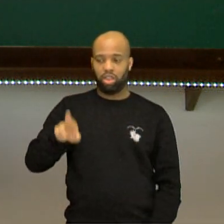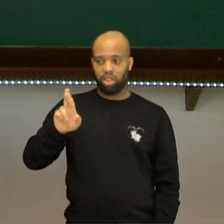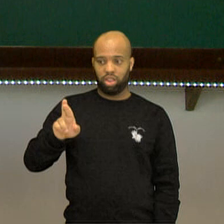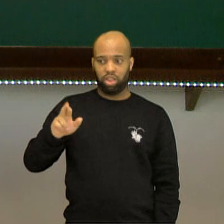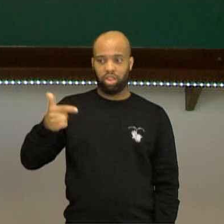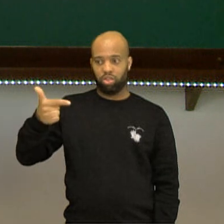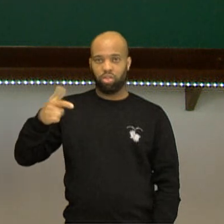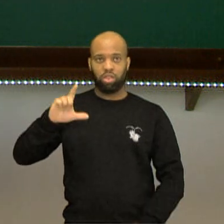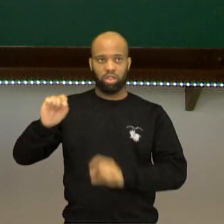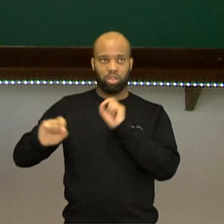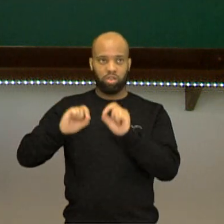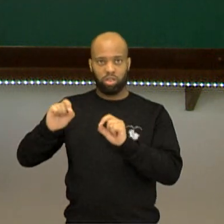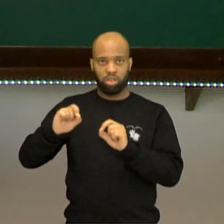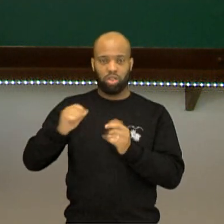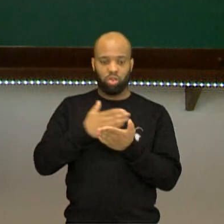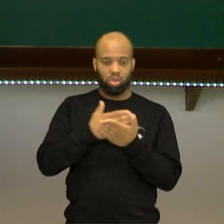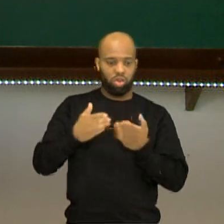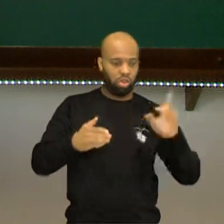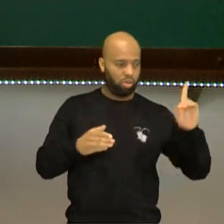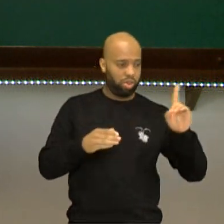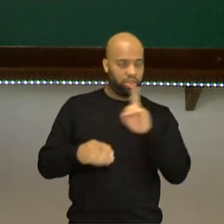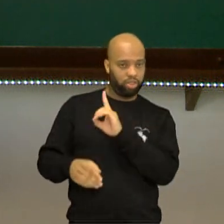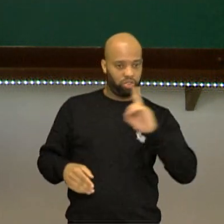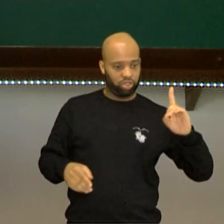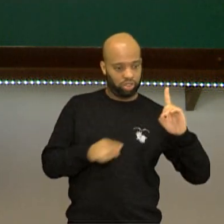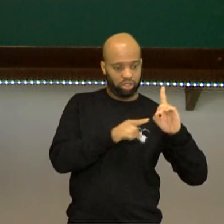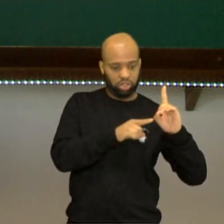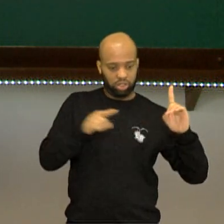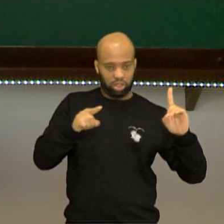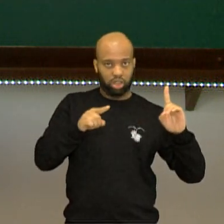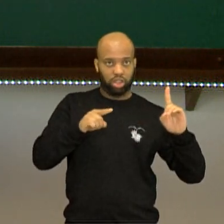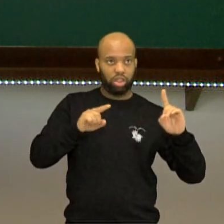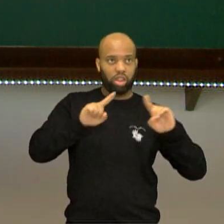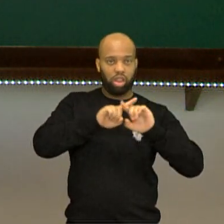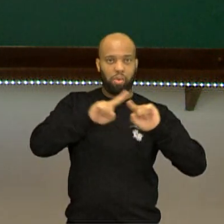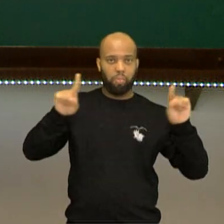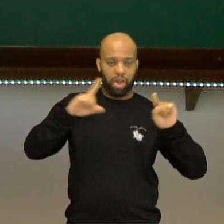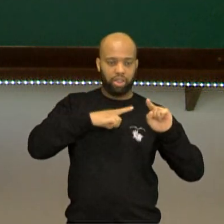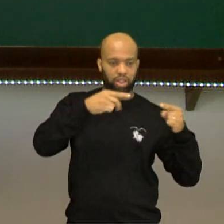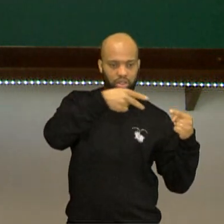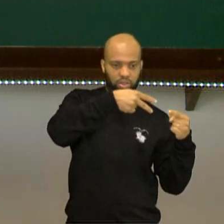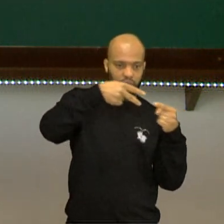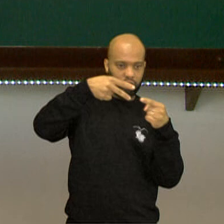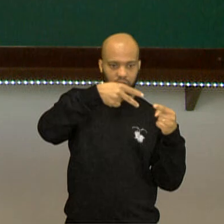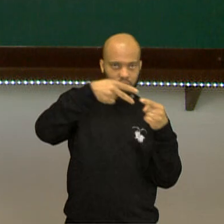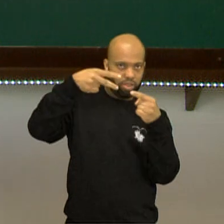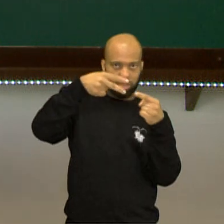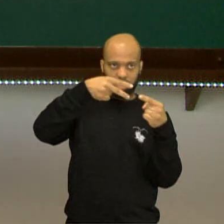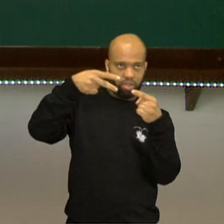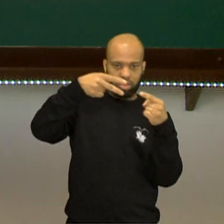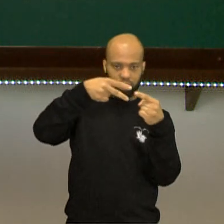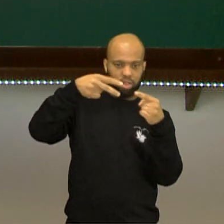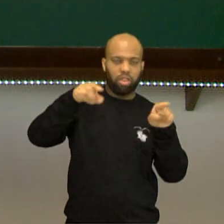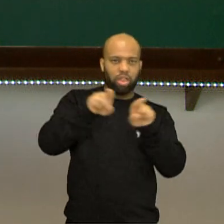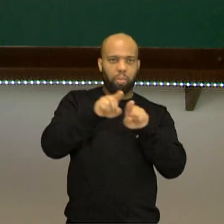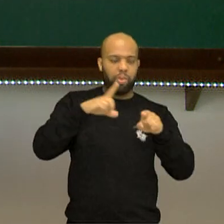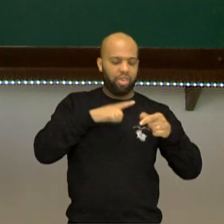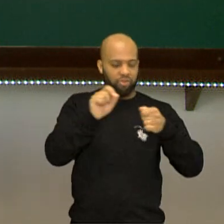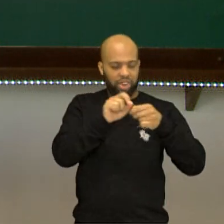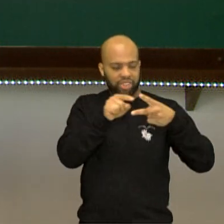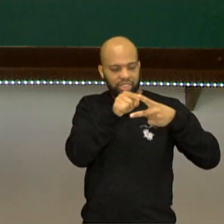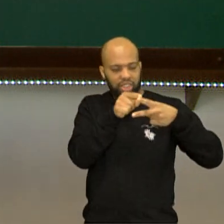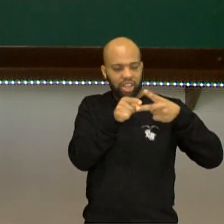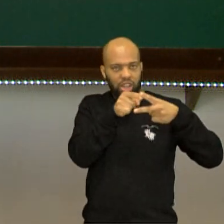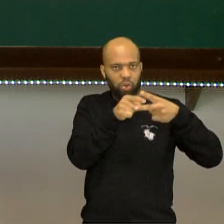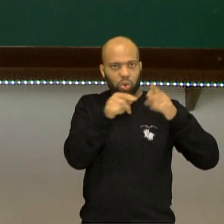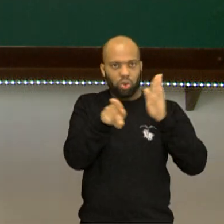da direita para cima, certo? E ele tem um certo ângulo com essa horizontal ali, ok?